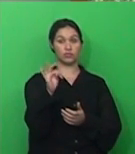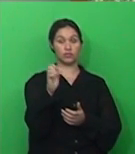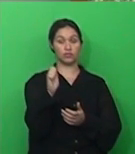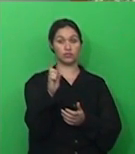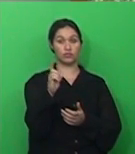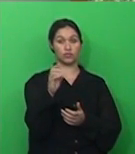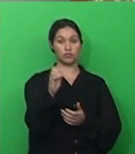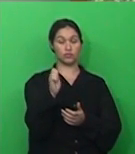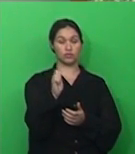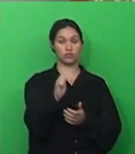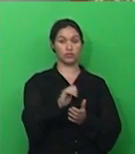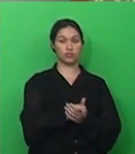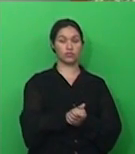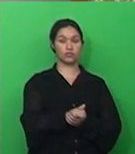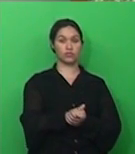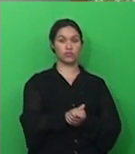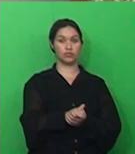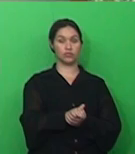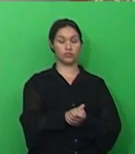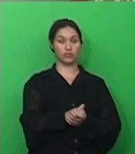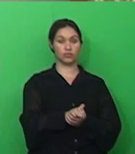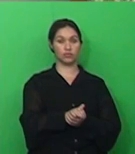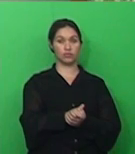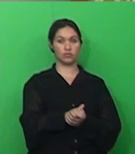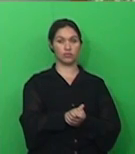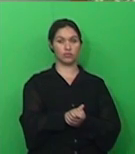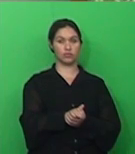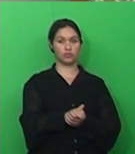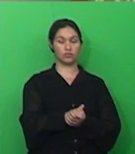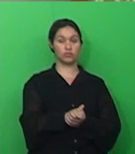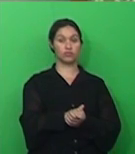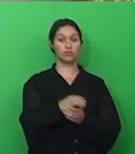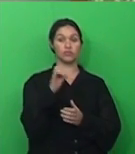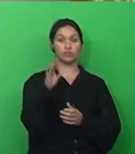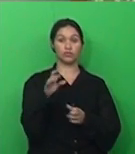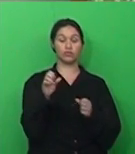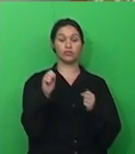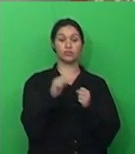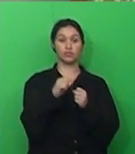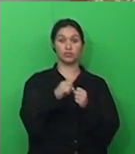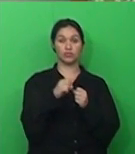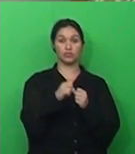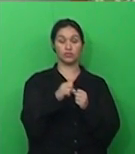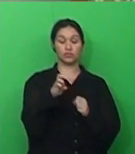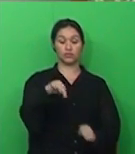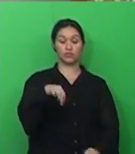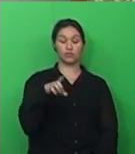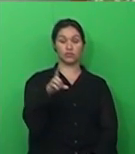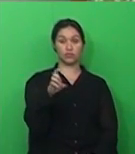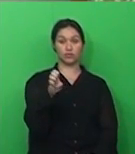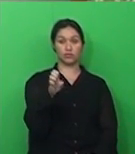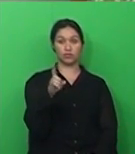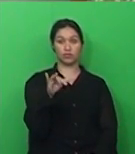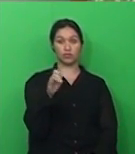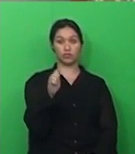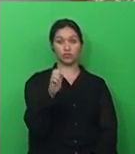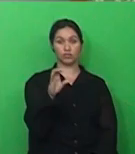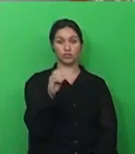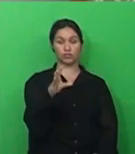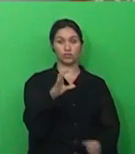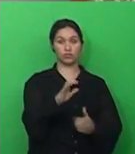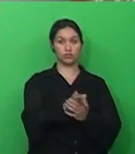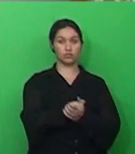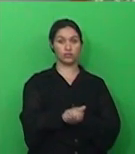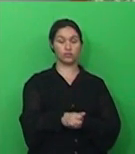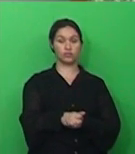o Programa Nacional de Imunização, o PNI, foi implantado no Brasil em 1973, é referência mundial. Então é um programa que dá